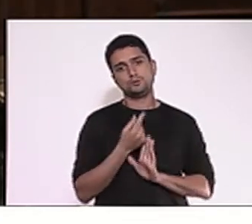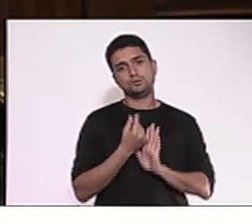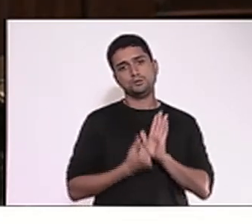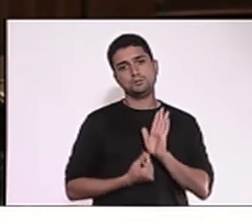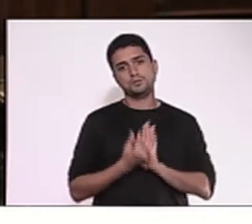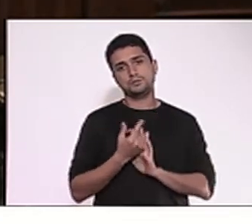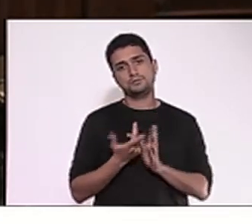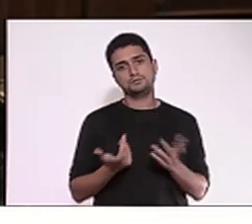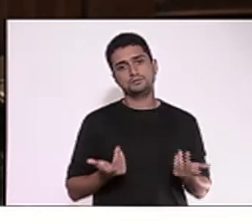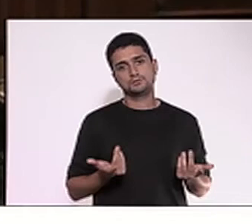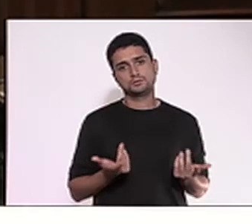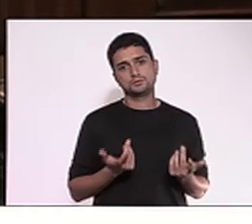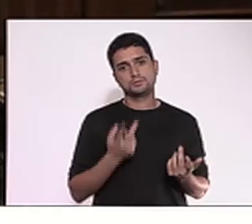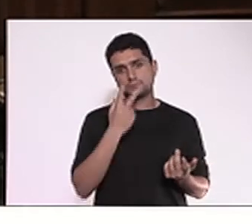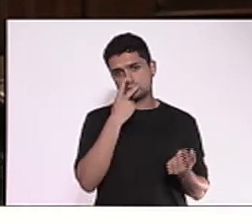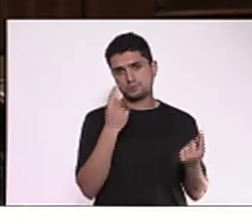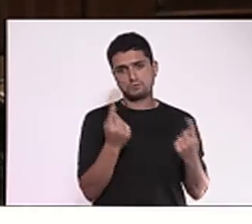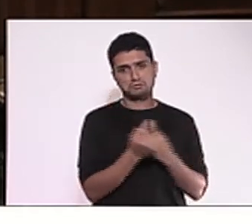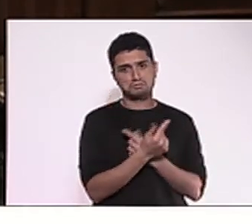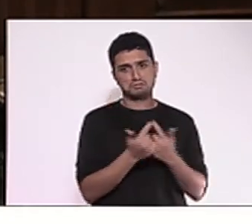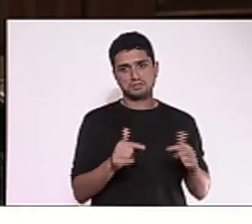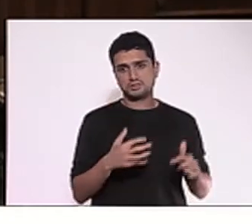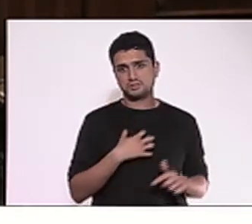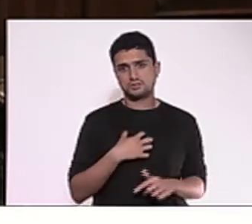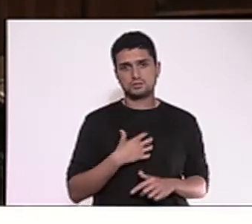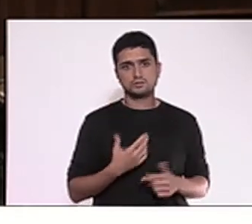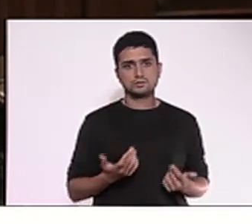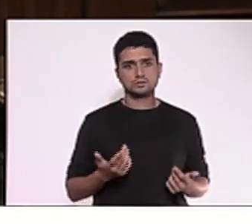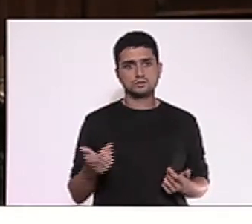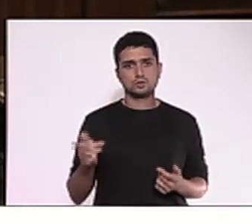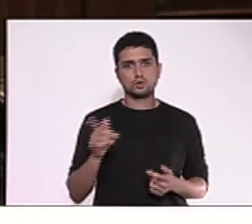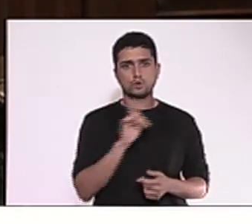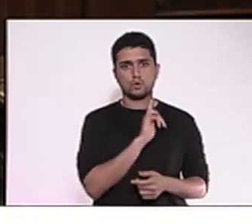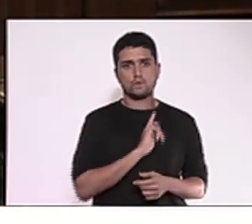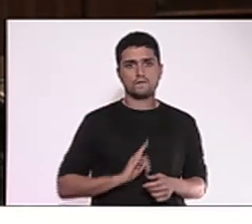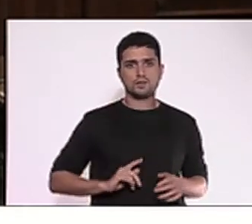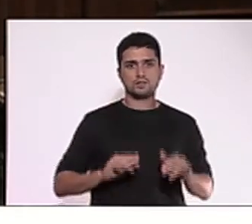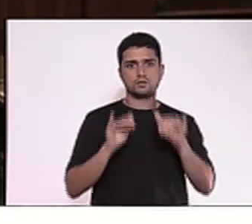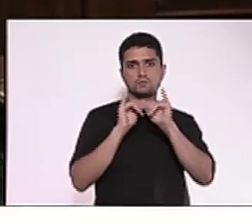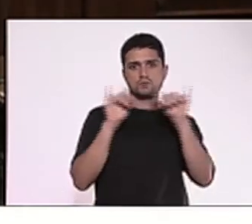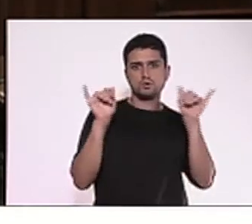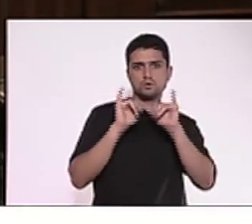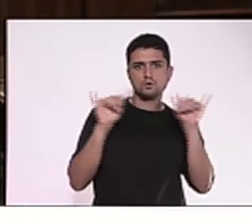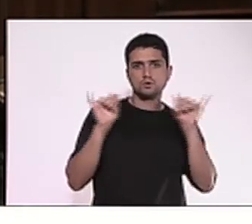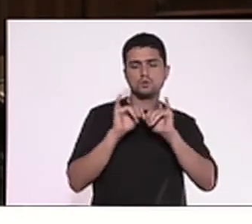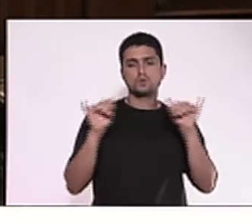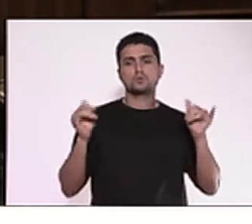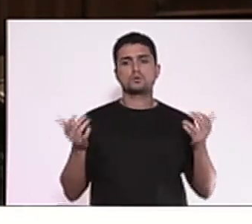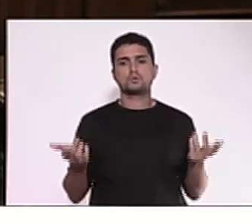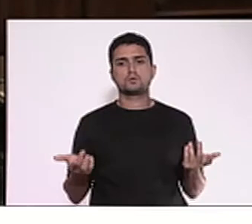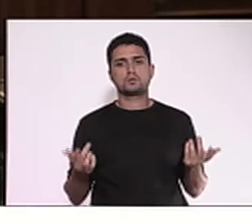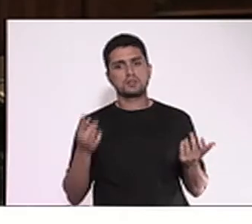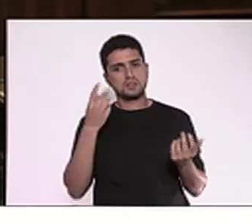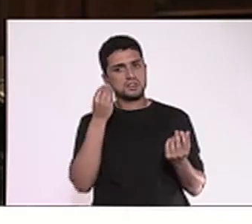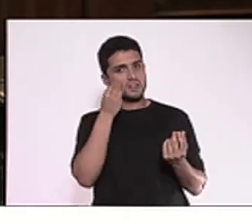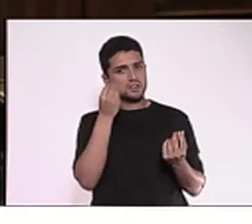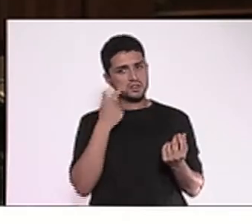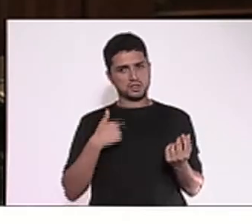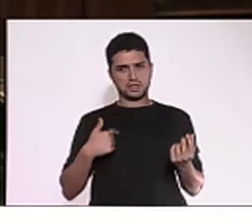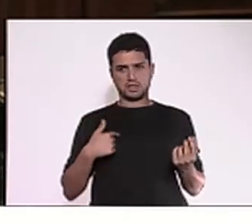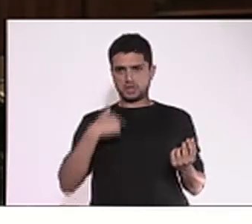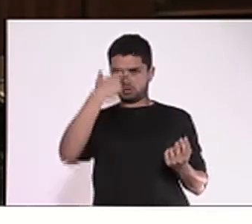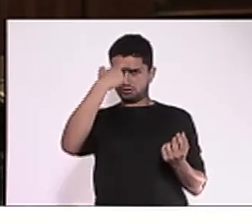do contrário, não faria sentido. Um governador que fez campanha buscando se diferenciar ao máximo, buscando se